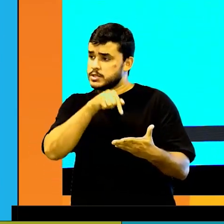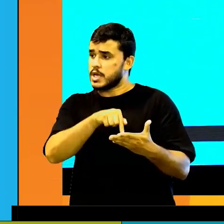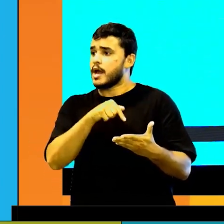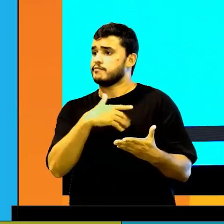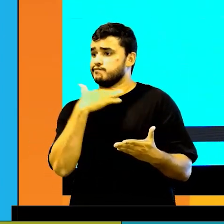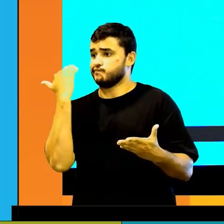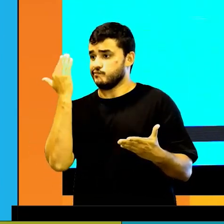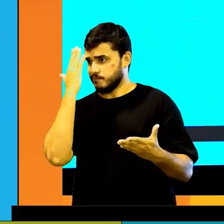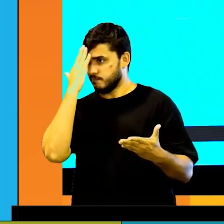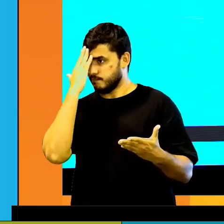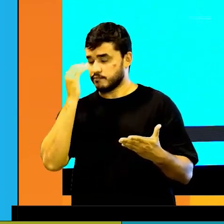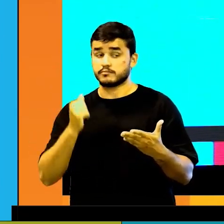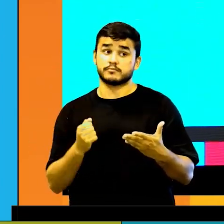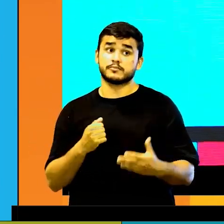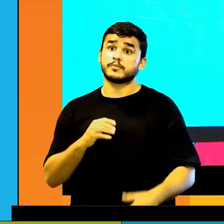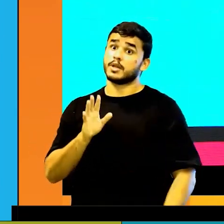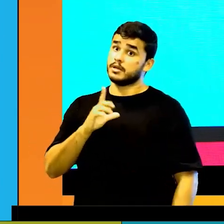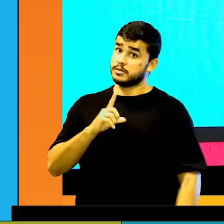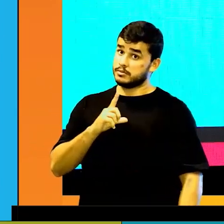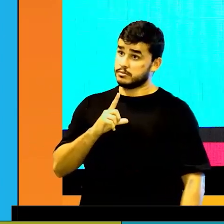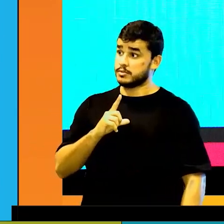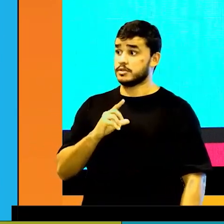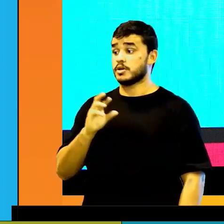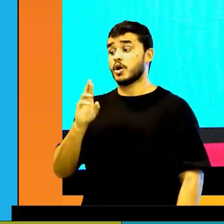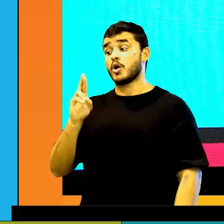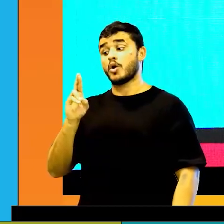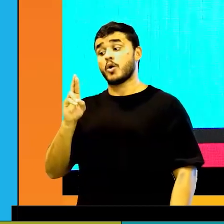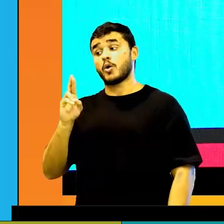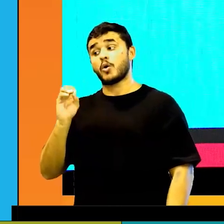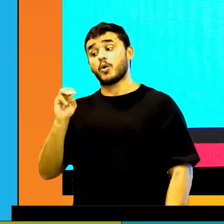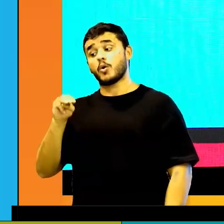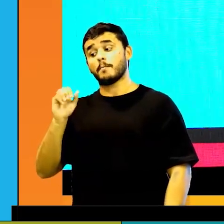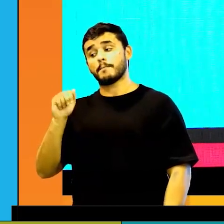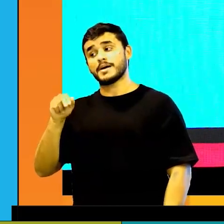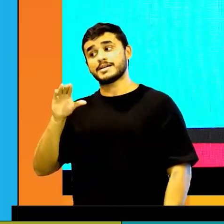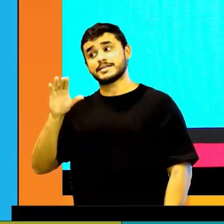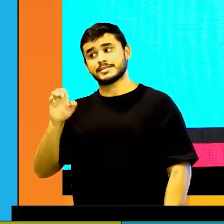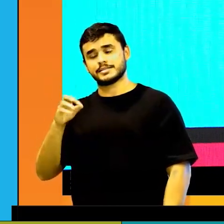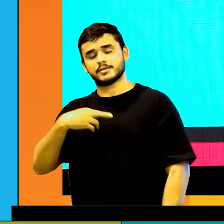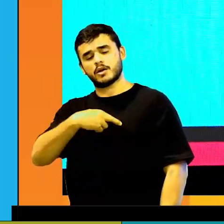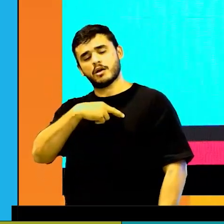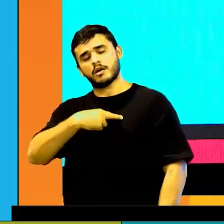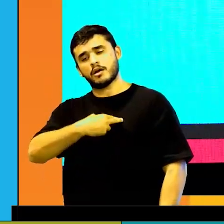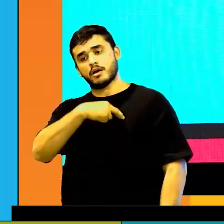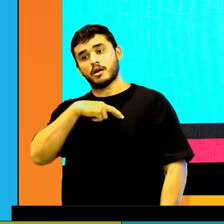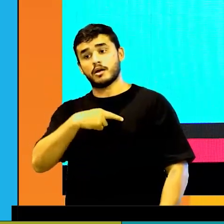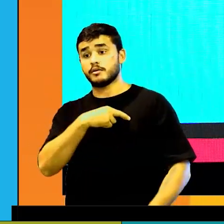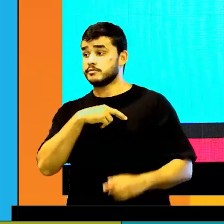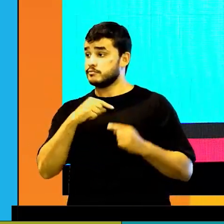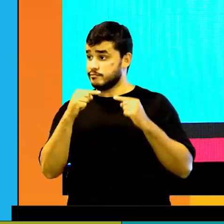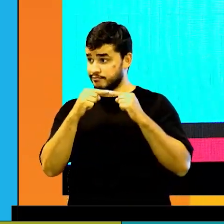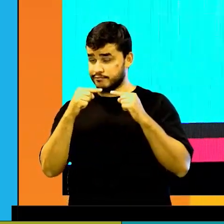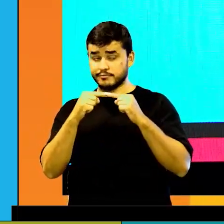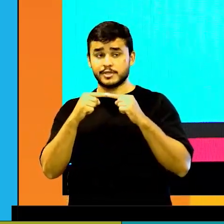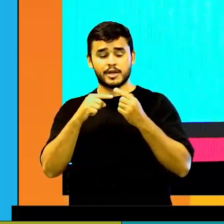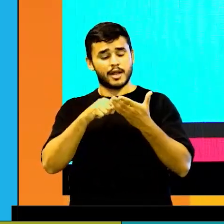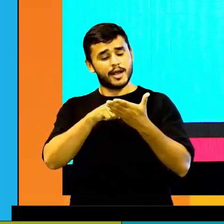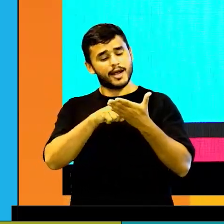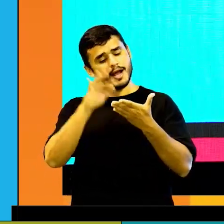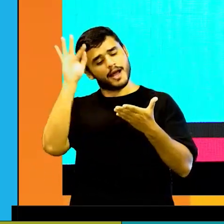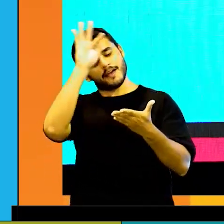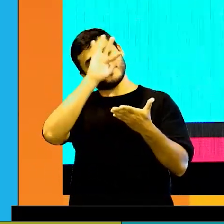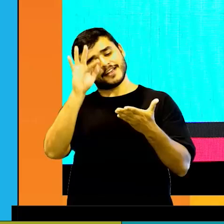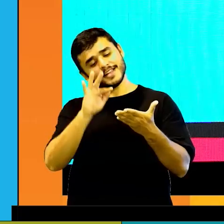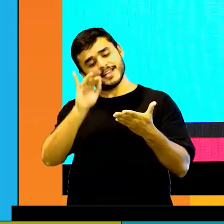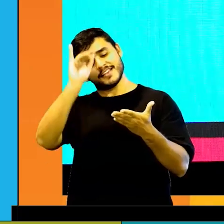protagonistas. Repetindo, romance romântico ou terminava com final feliz e foram felizes para sempre, né? Assim, meu conto de fadas, ou